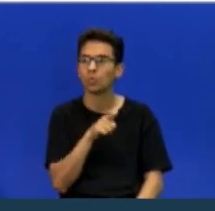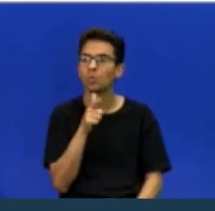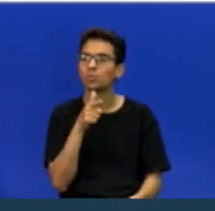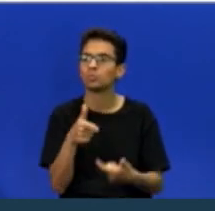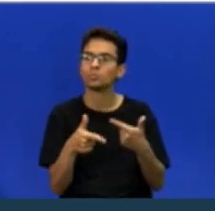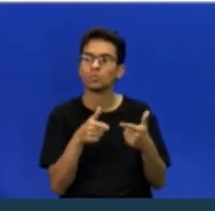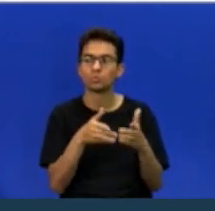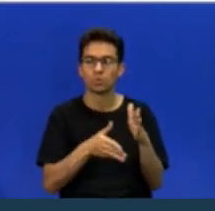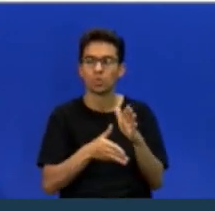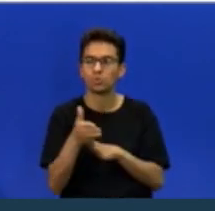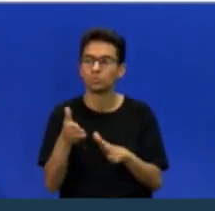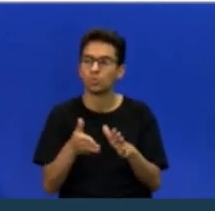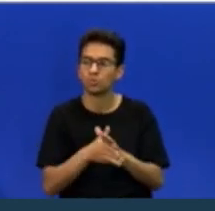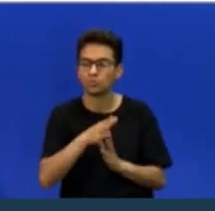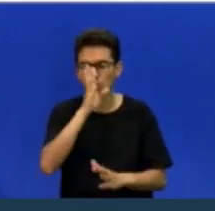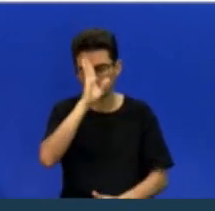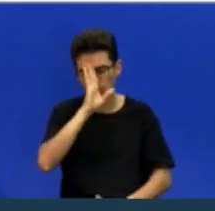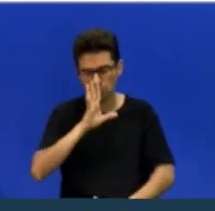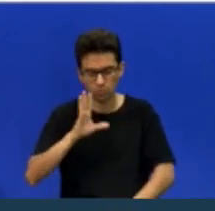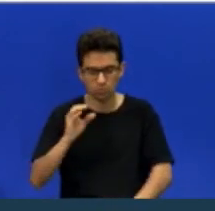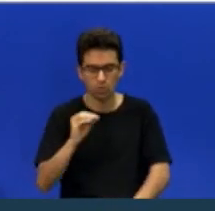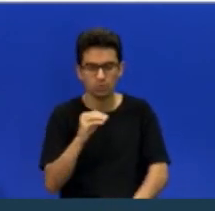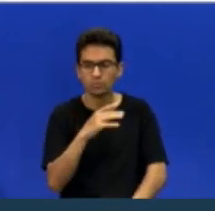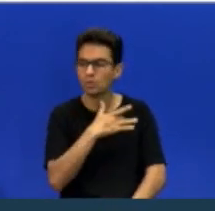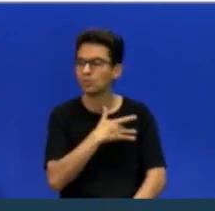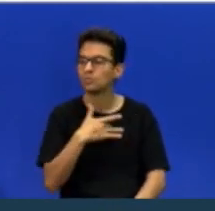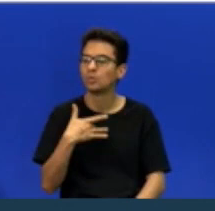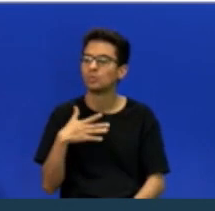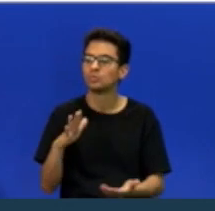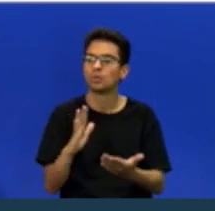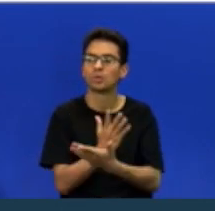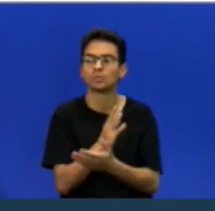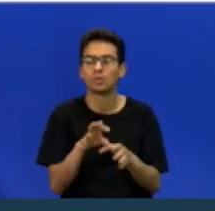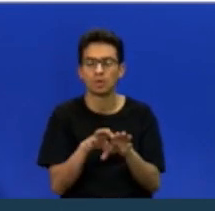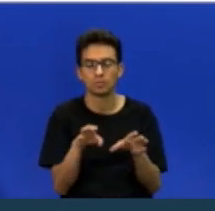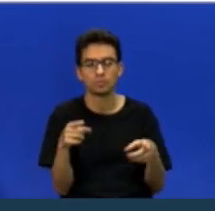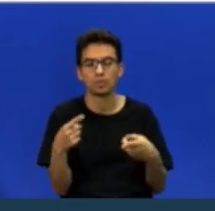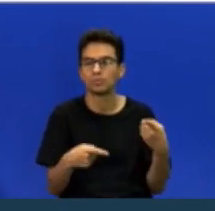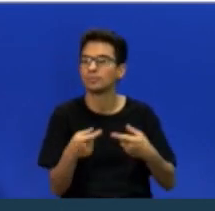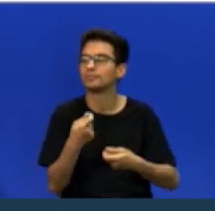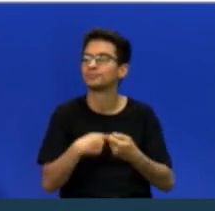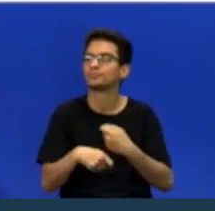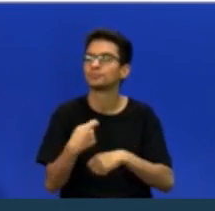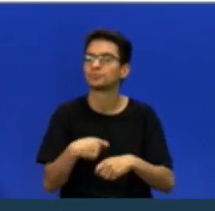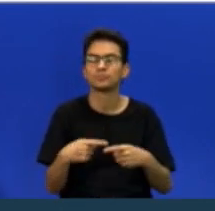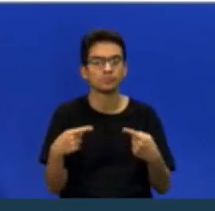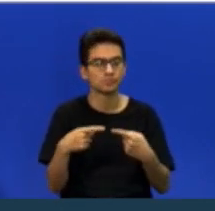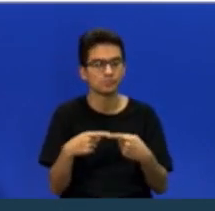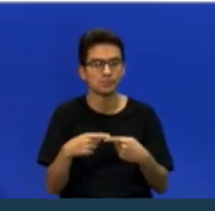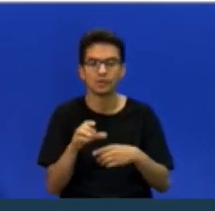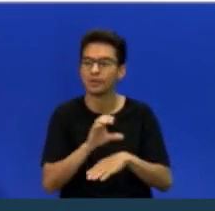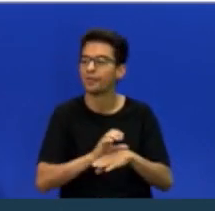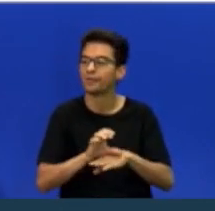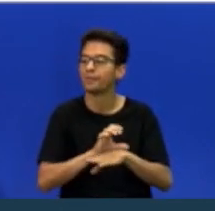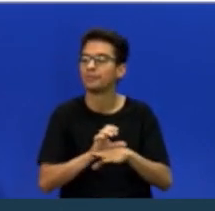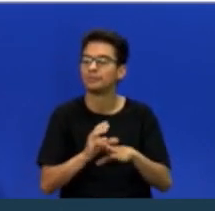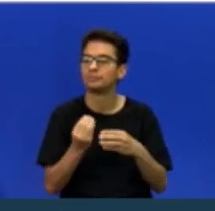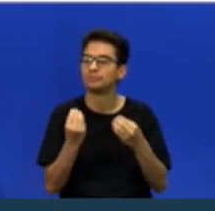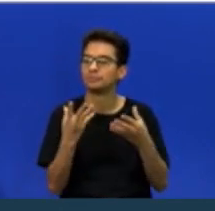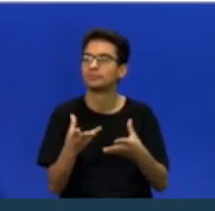chamados Conselhos Municipais de Saúde. E a descentralização político-administrativa, que consolida